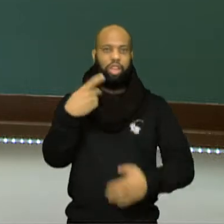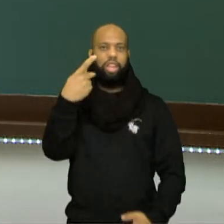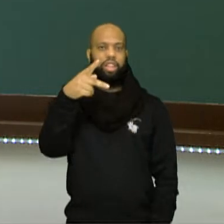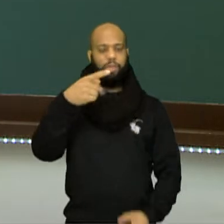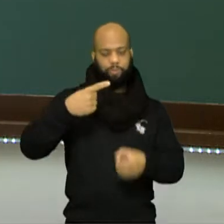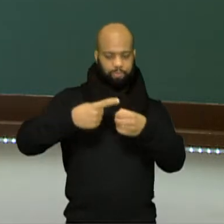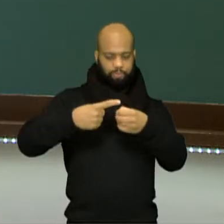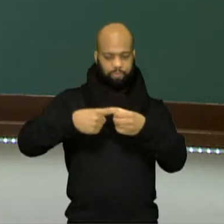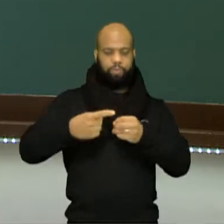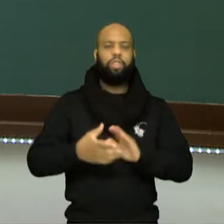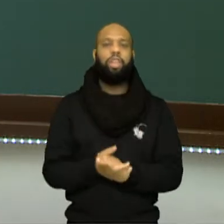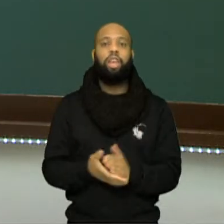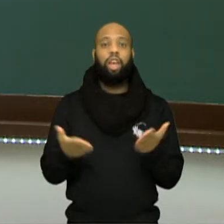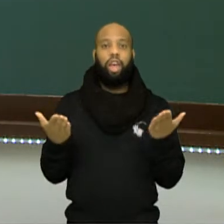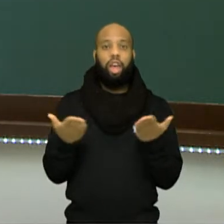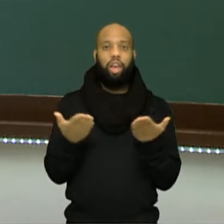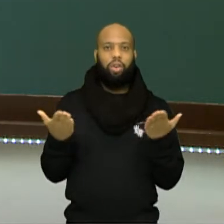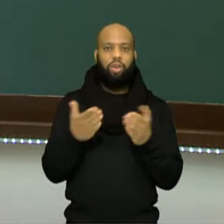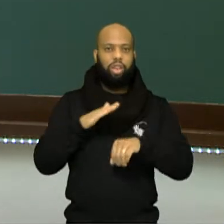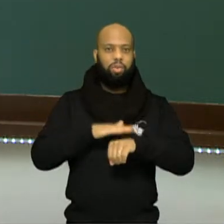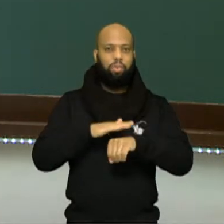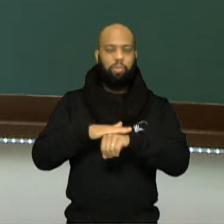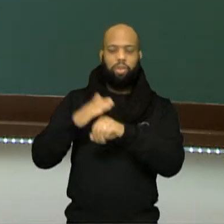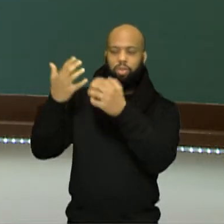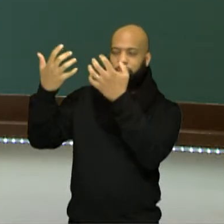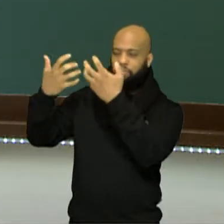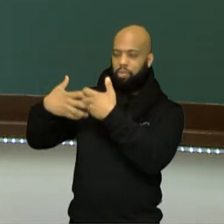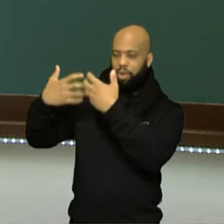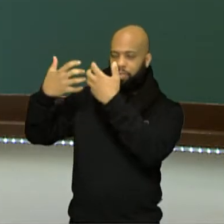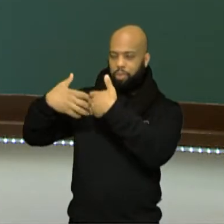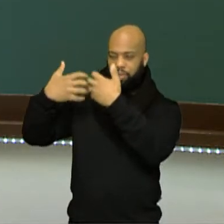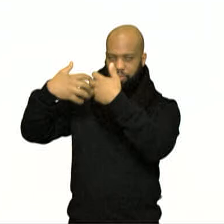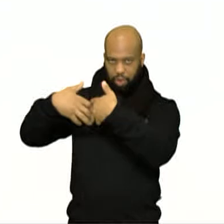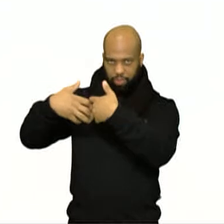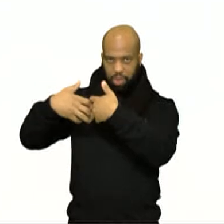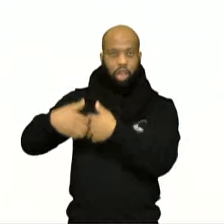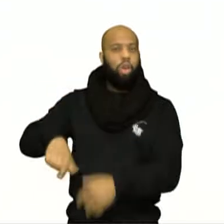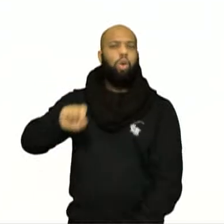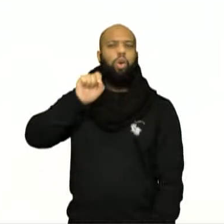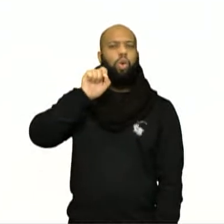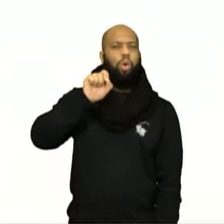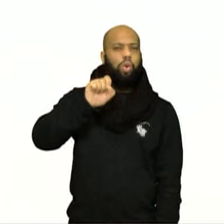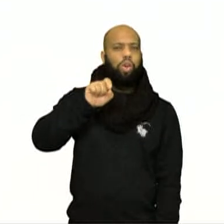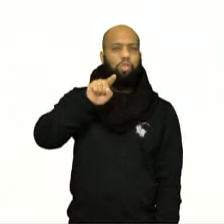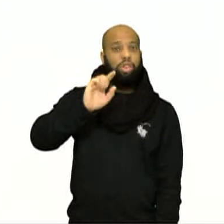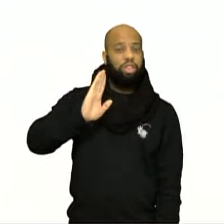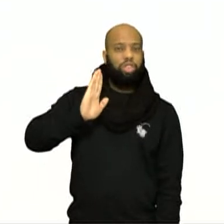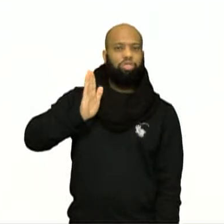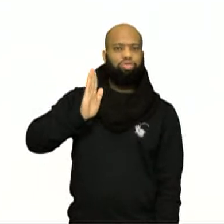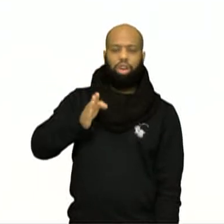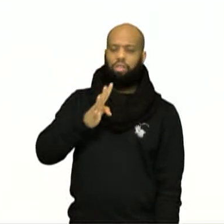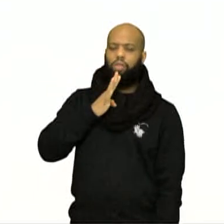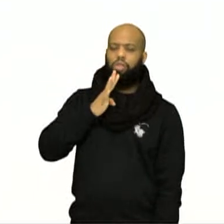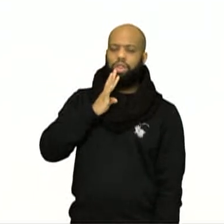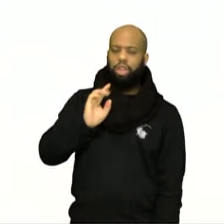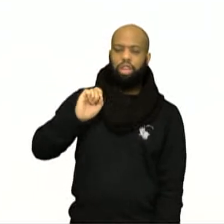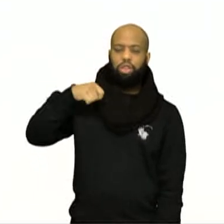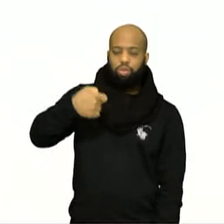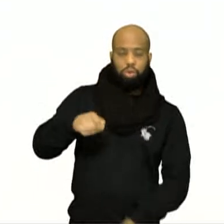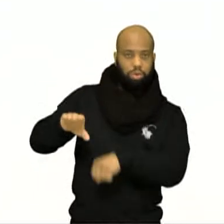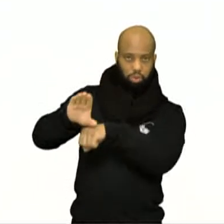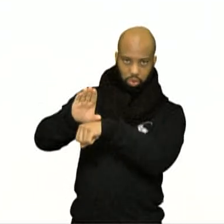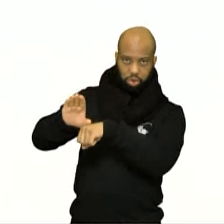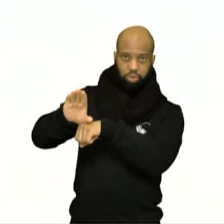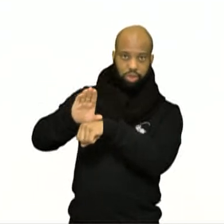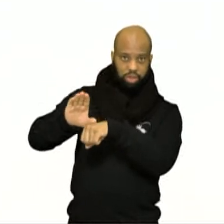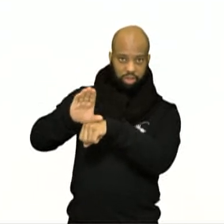Então, agora o momento da nossa reflexão. O que você já conhece a respeito da